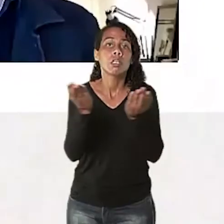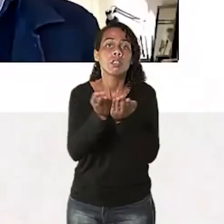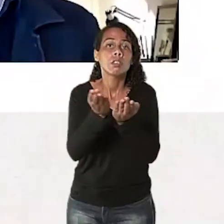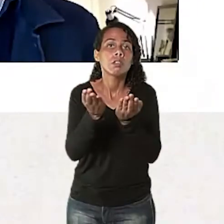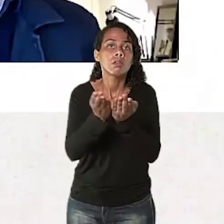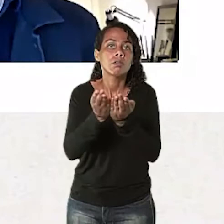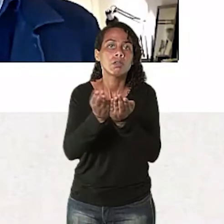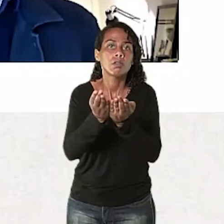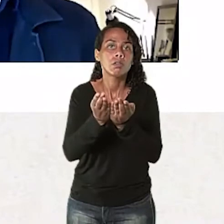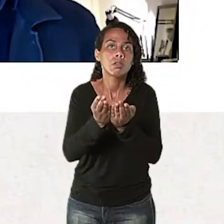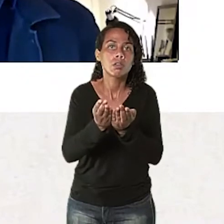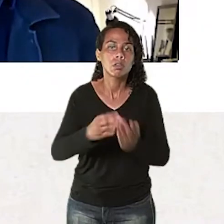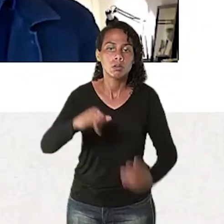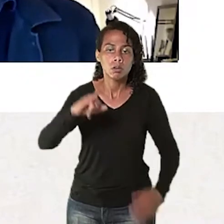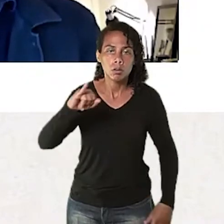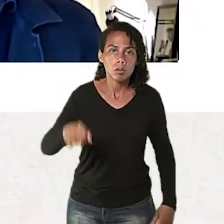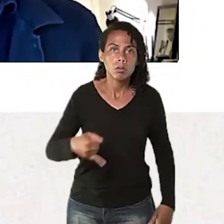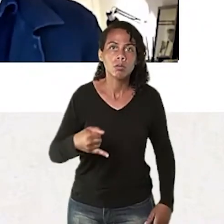render?